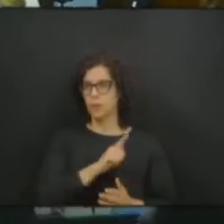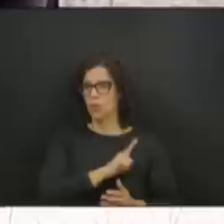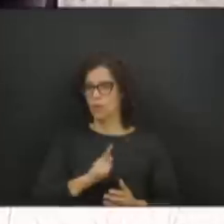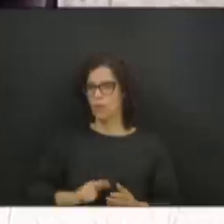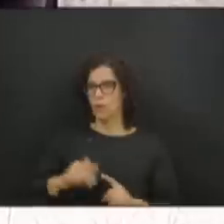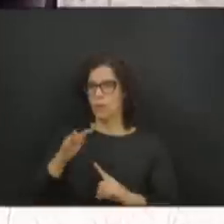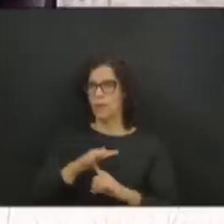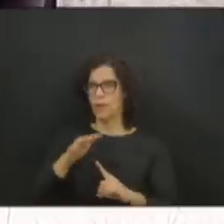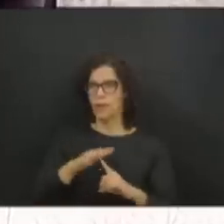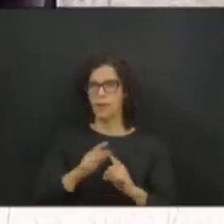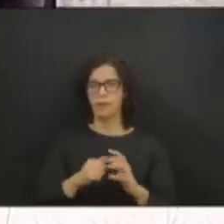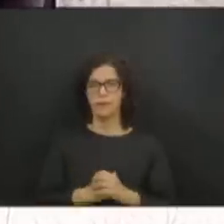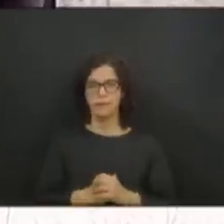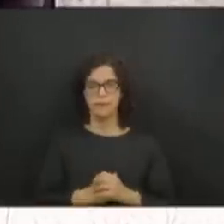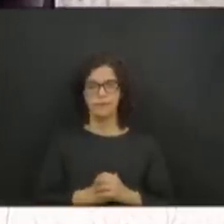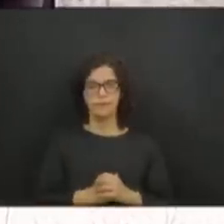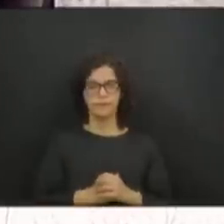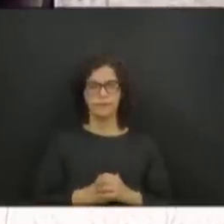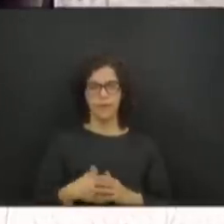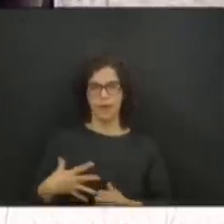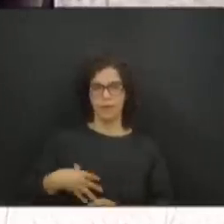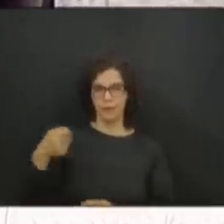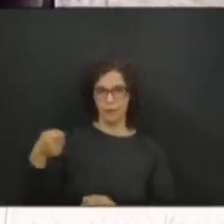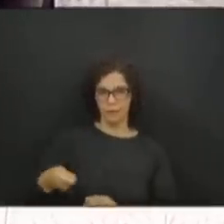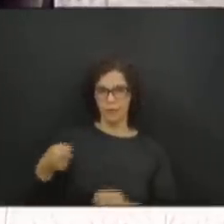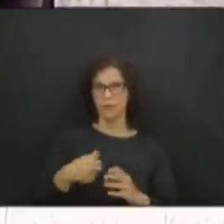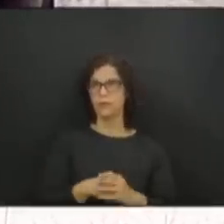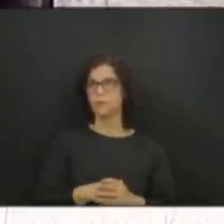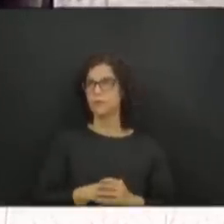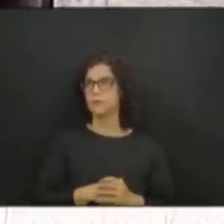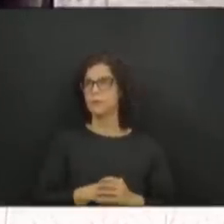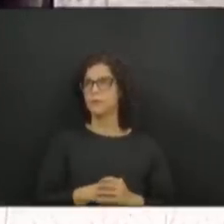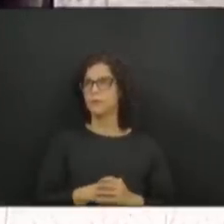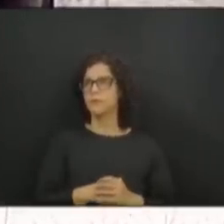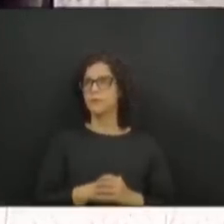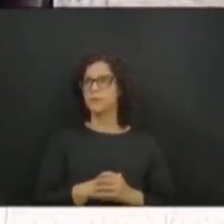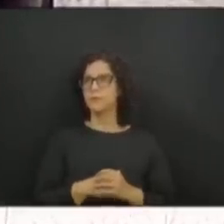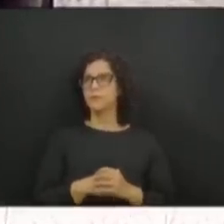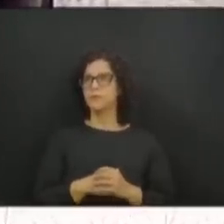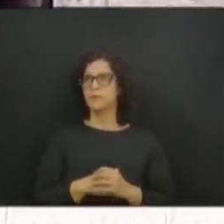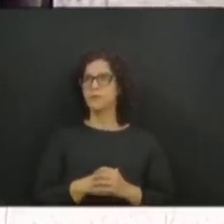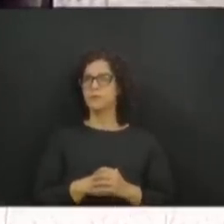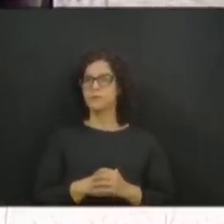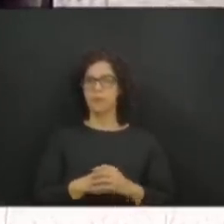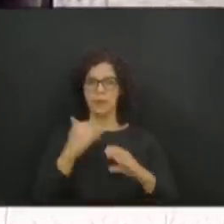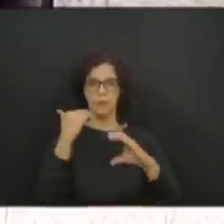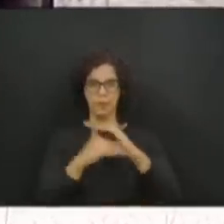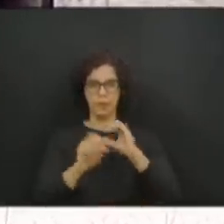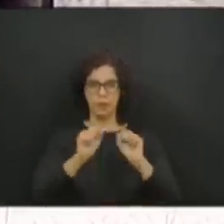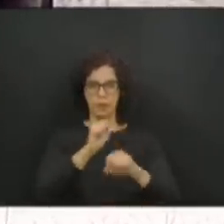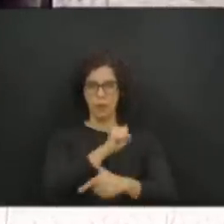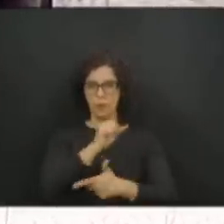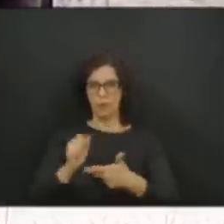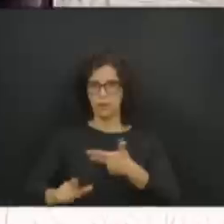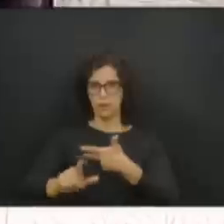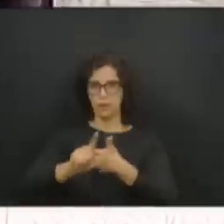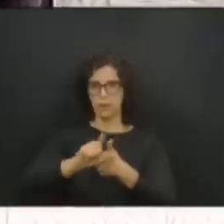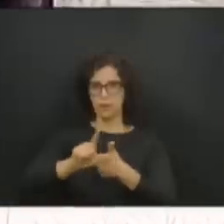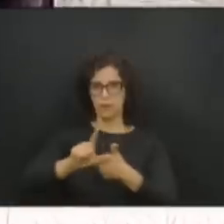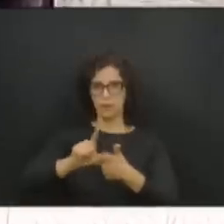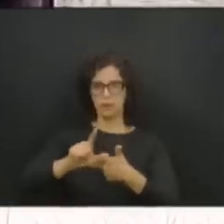governador do Paraná do Estado Carlos Massa o Ratinho Junior me encaminhou esse poder legislativo